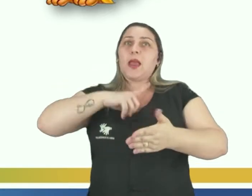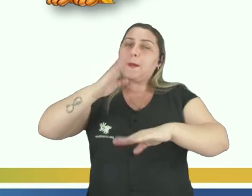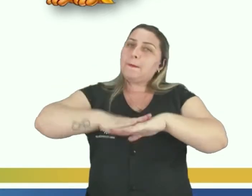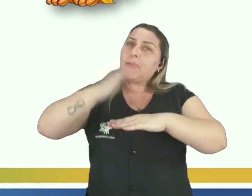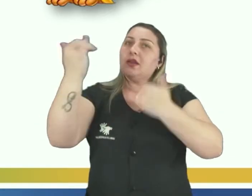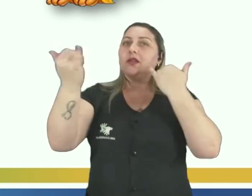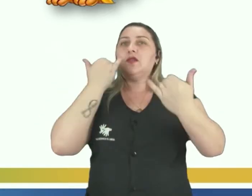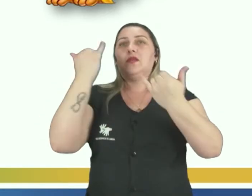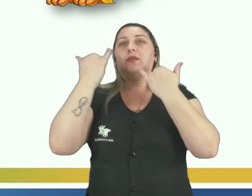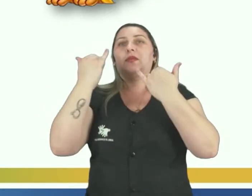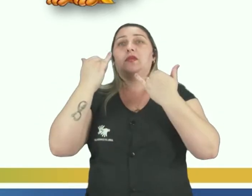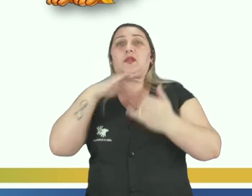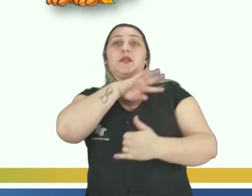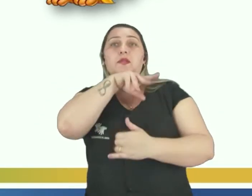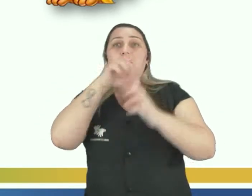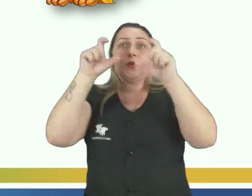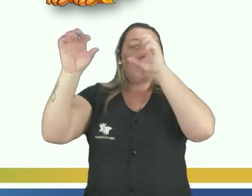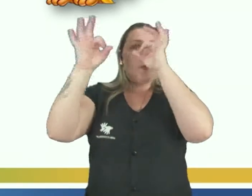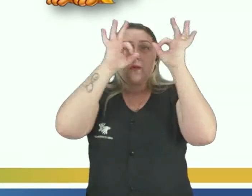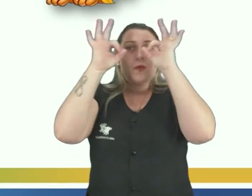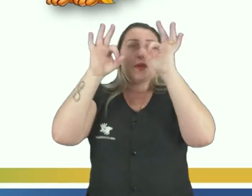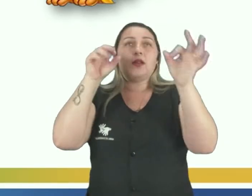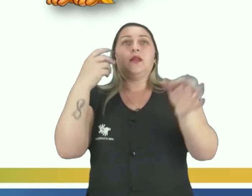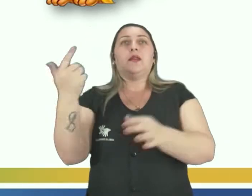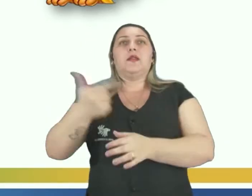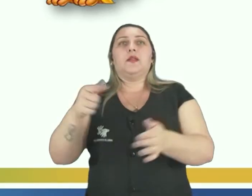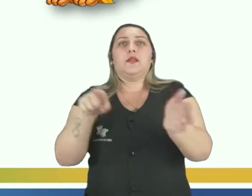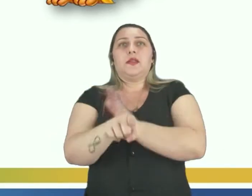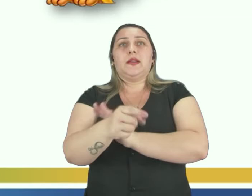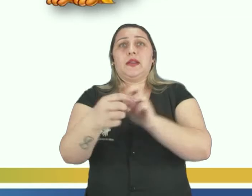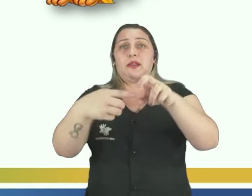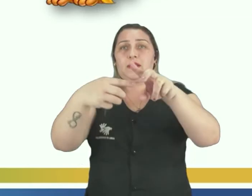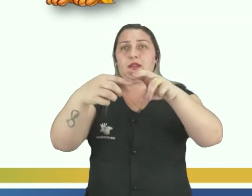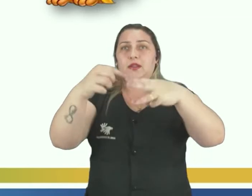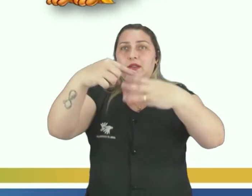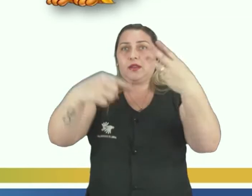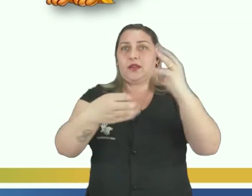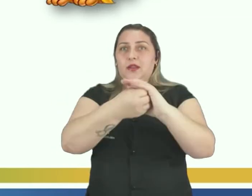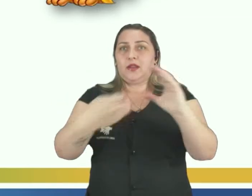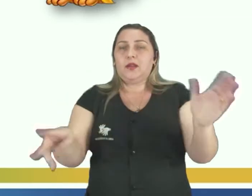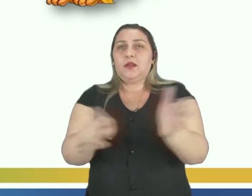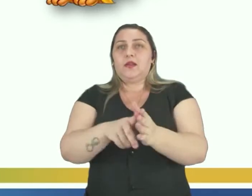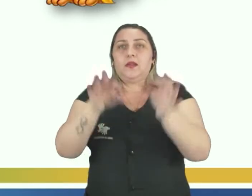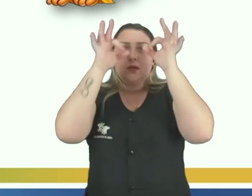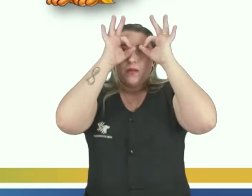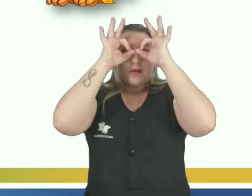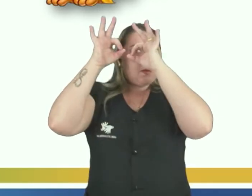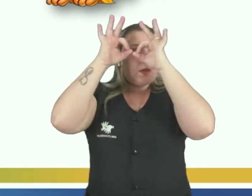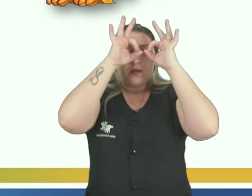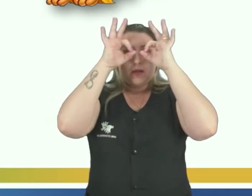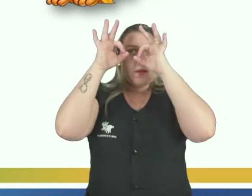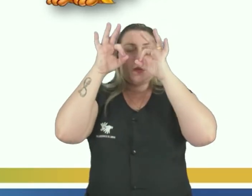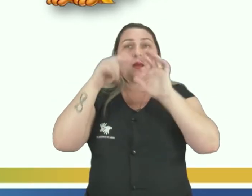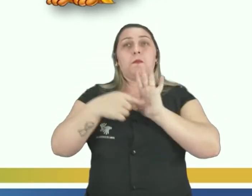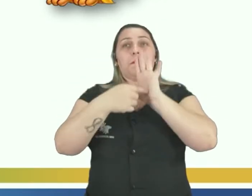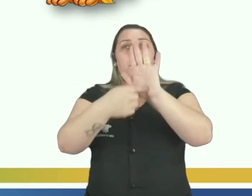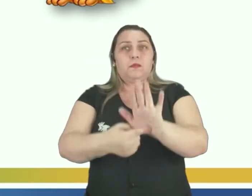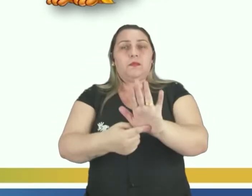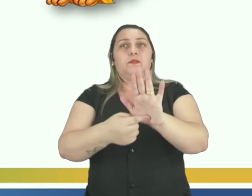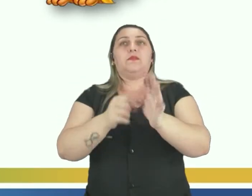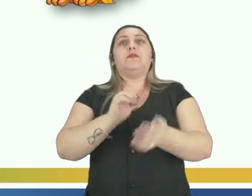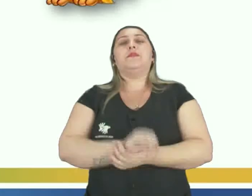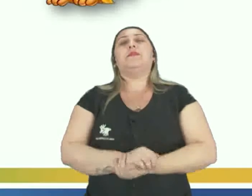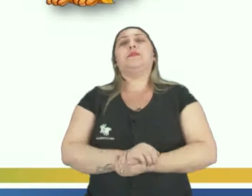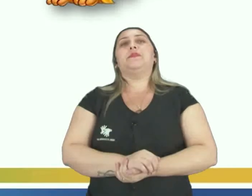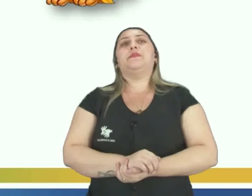mais informações sobre ele. Nossa segunda pergunta. Cite 3 características da coruja, essas 3 características que aparecem